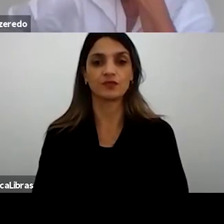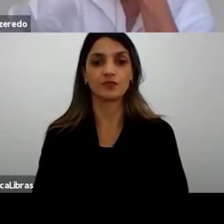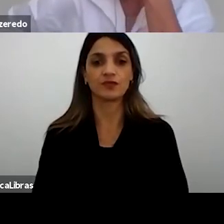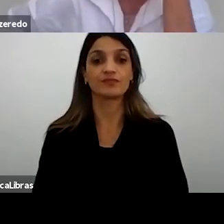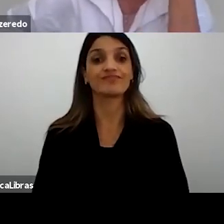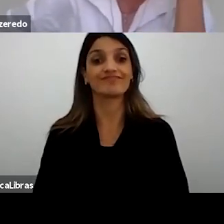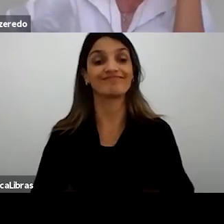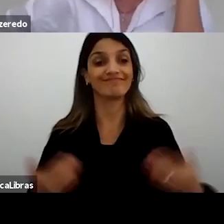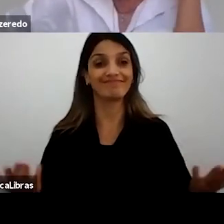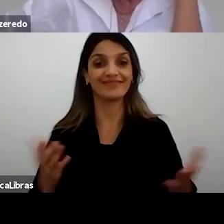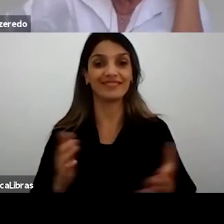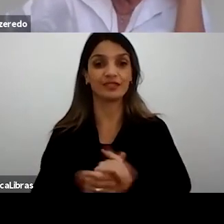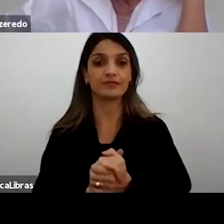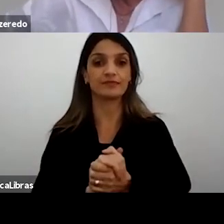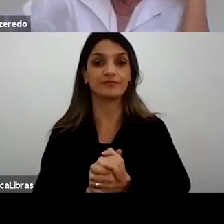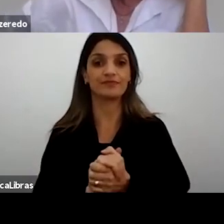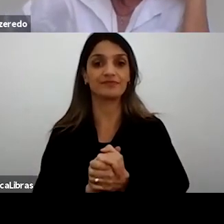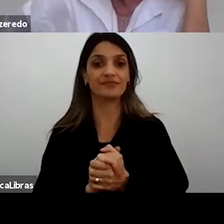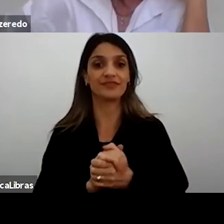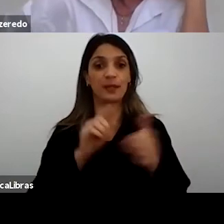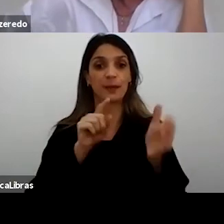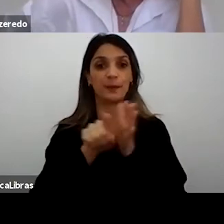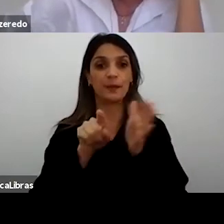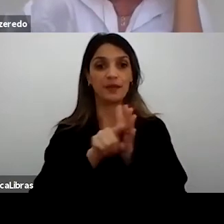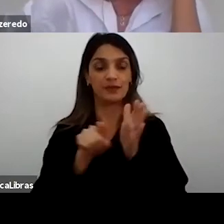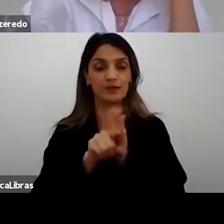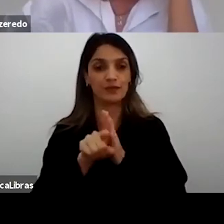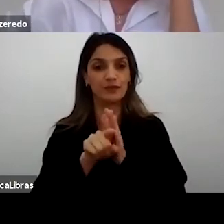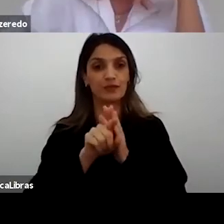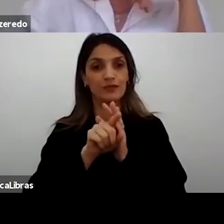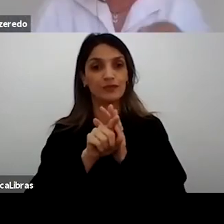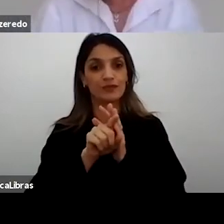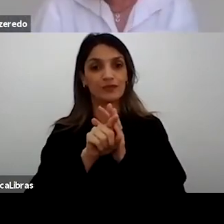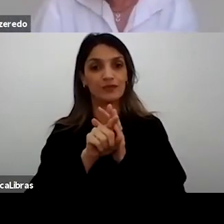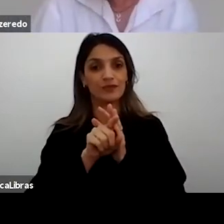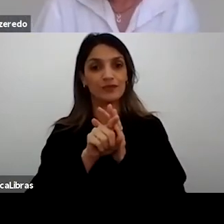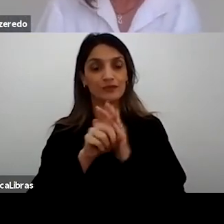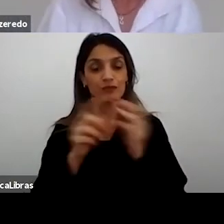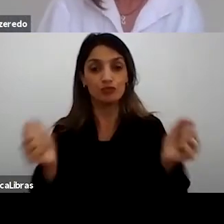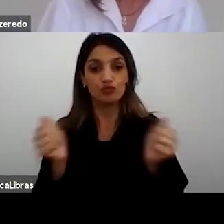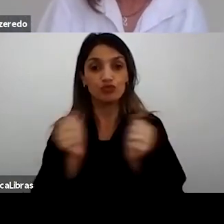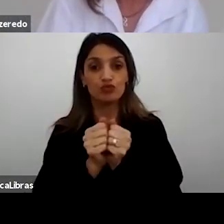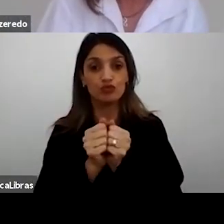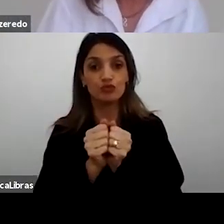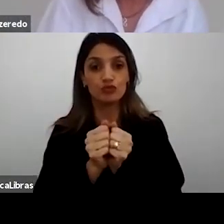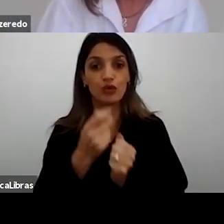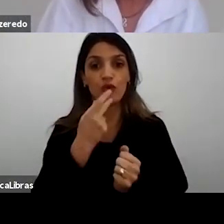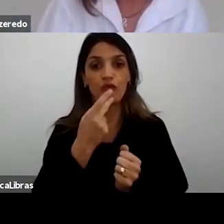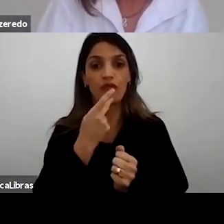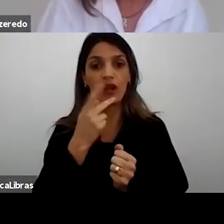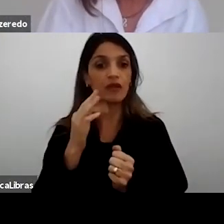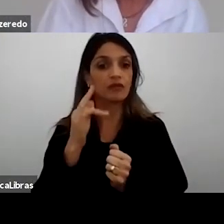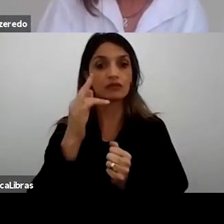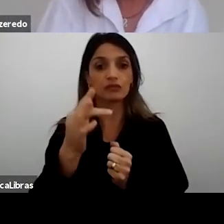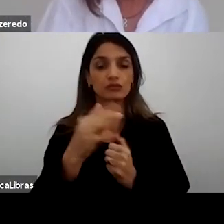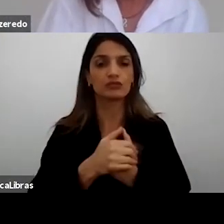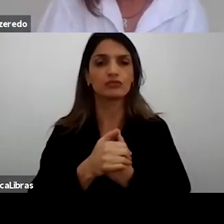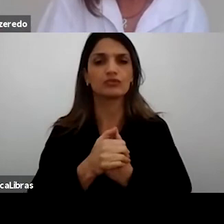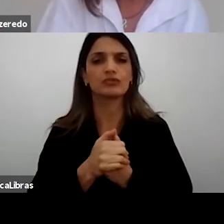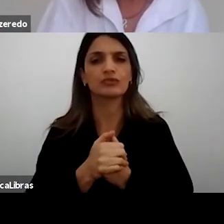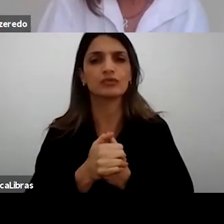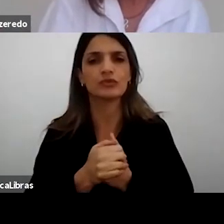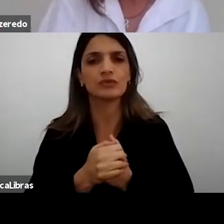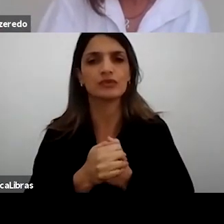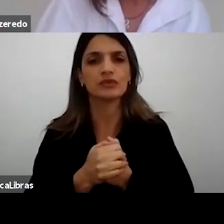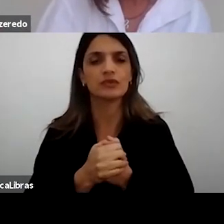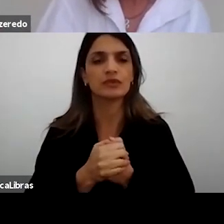Então, pessoal, a gente juntou essas perguntas da Paula e do JP, porque elas falam um pouco de futuro, né? Que vai levando a gente para um